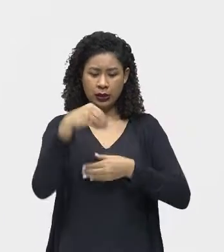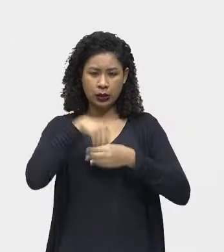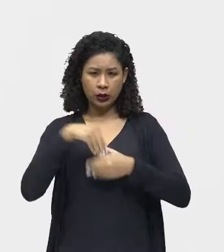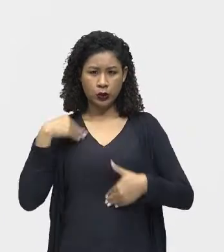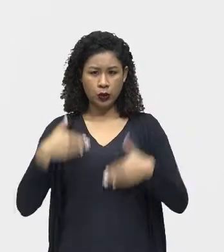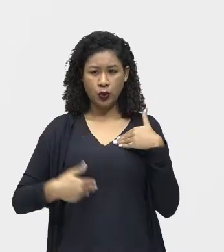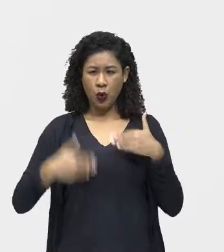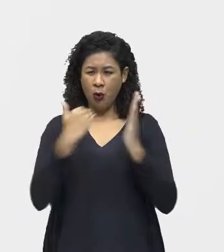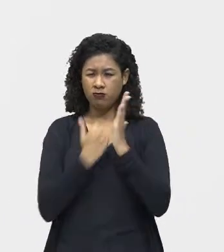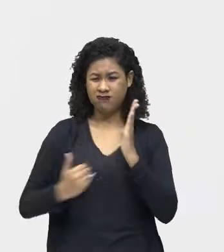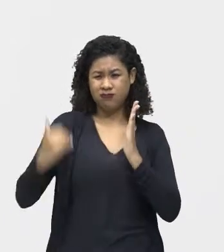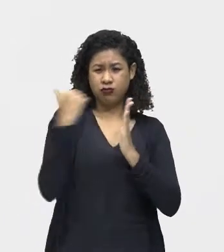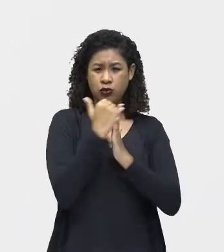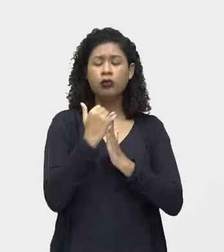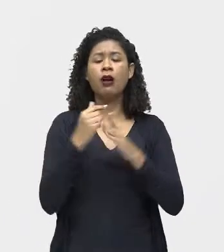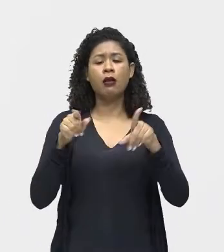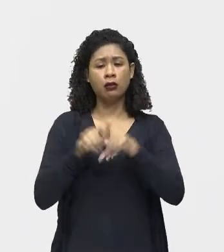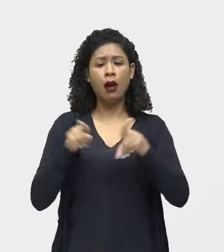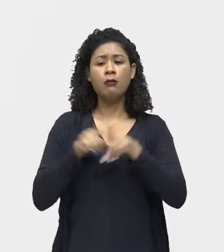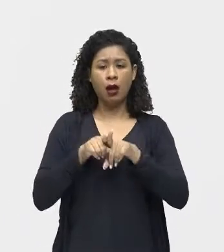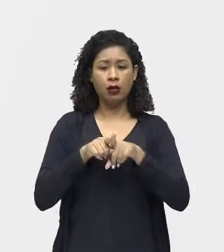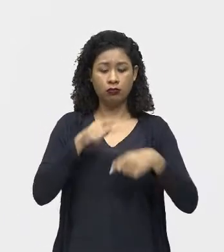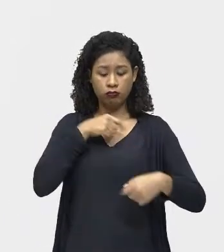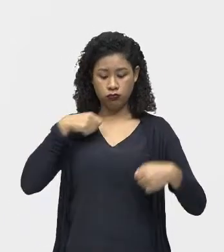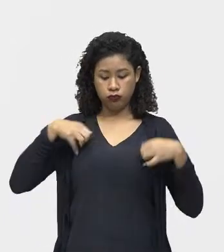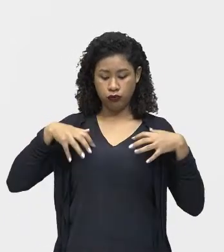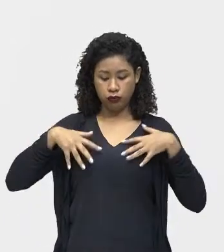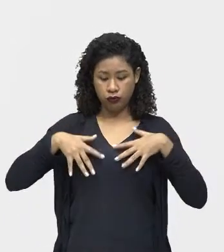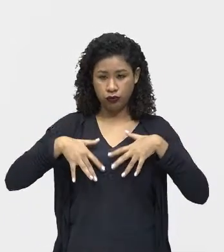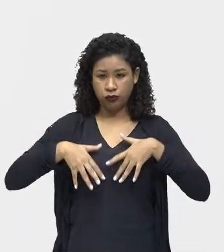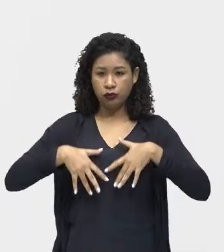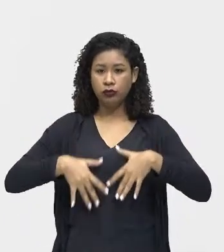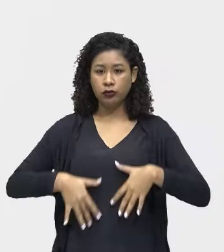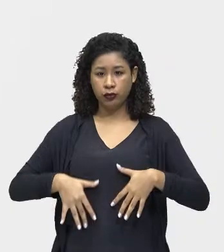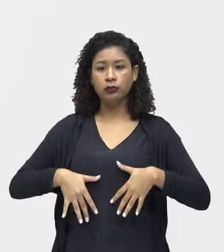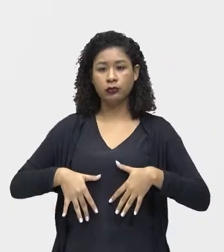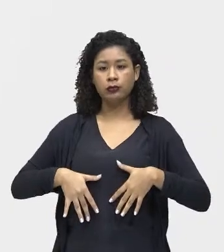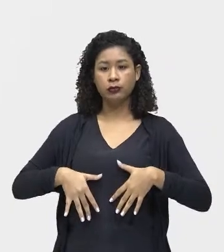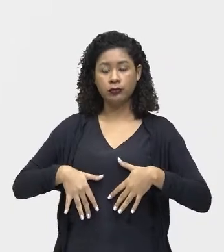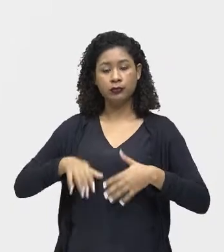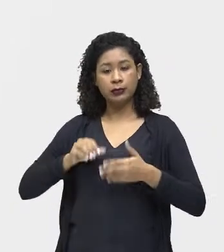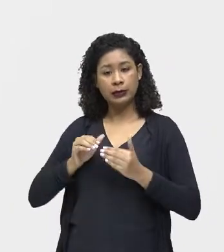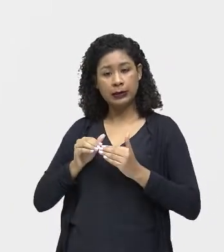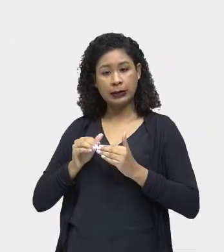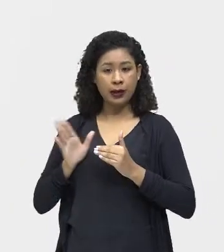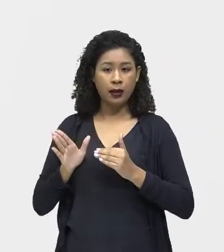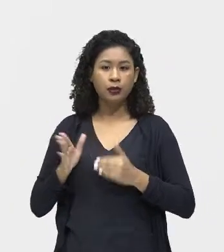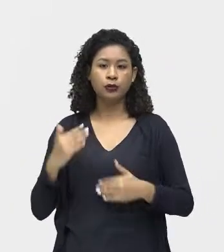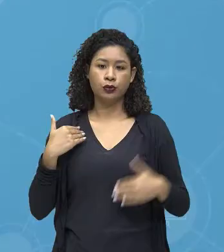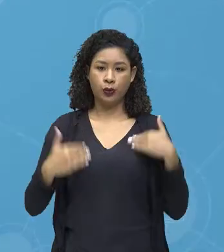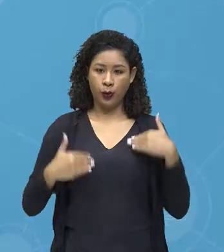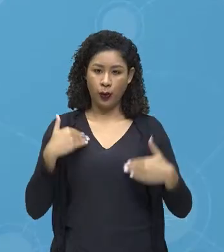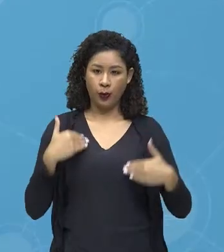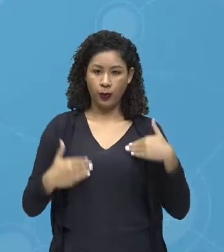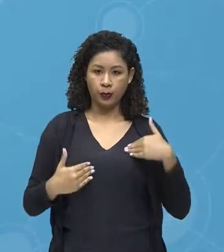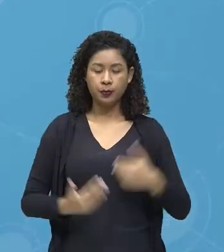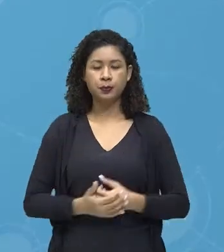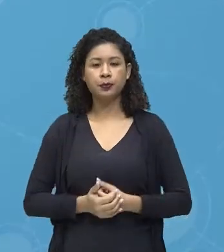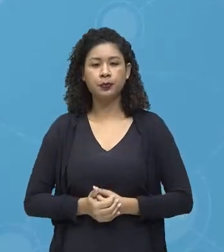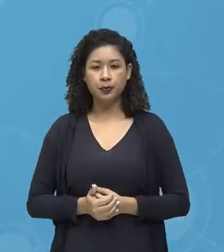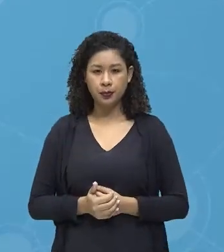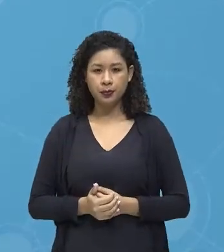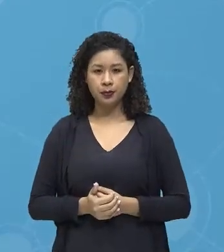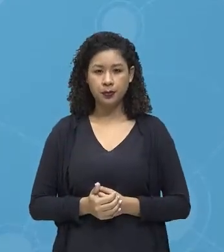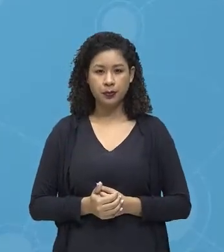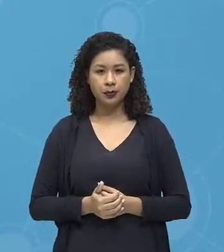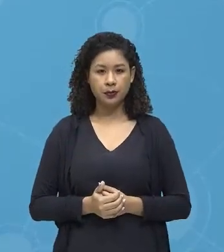pelo sangue para serem eliminadas. Então, o que a gente vai perceber aí no sistema cardiovascular? Que ele vai